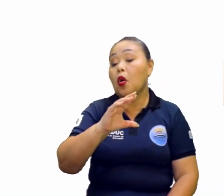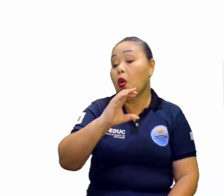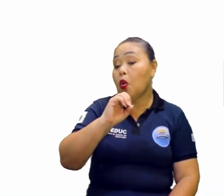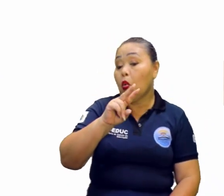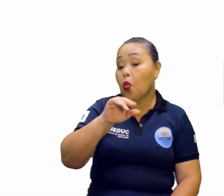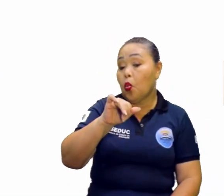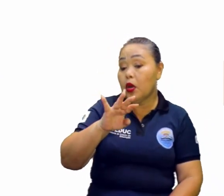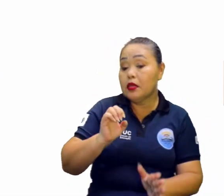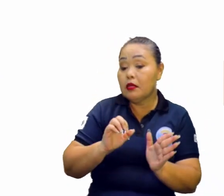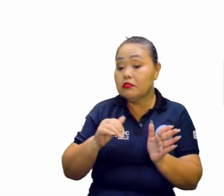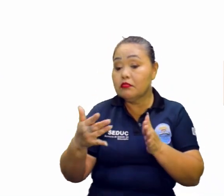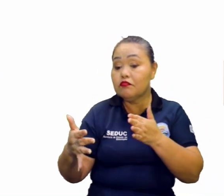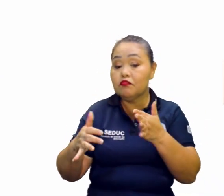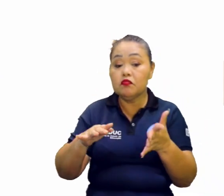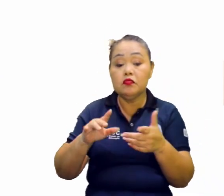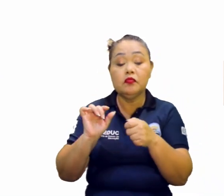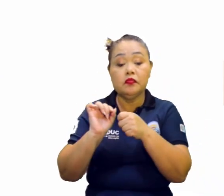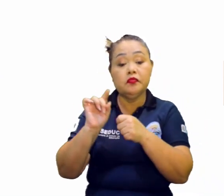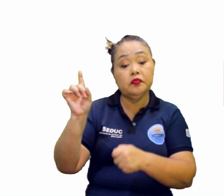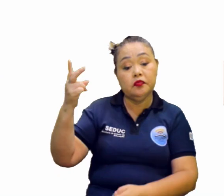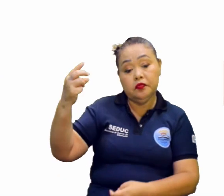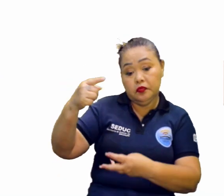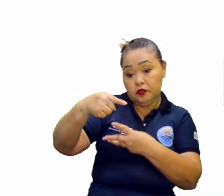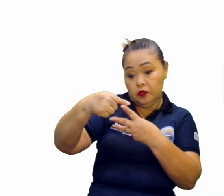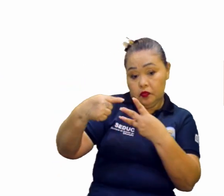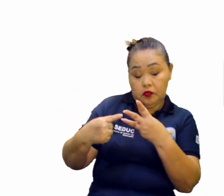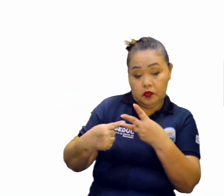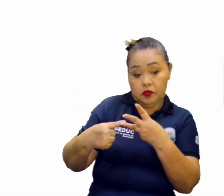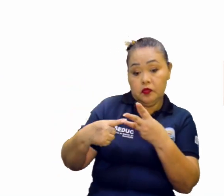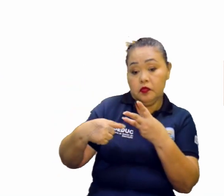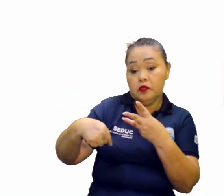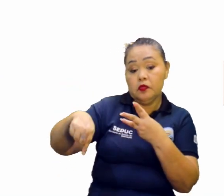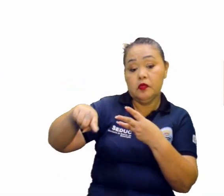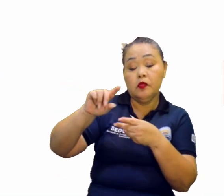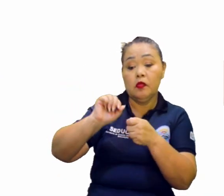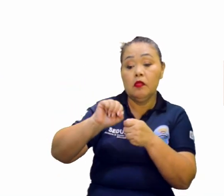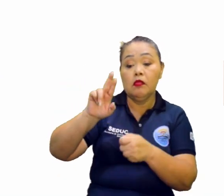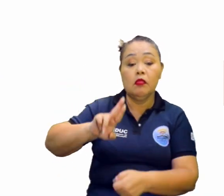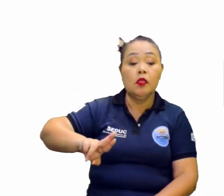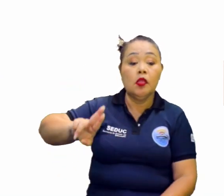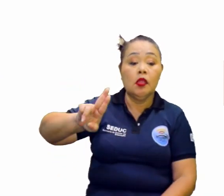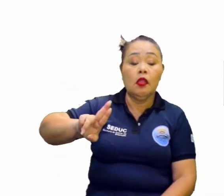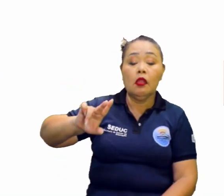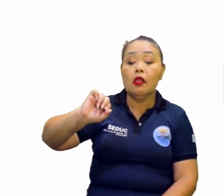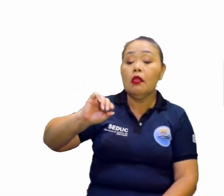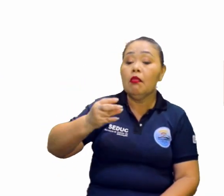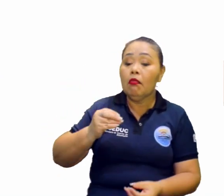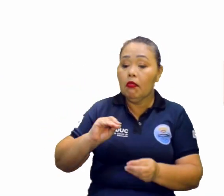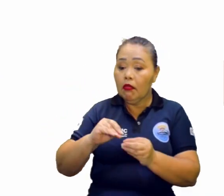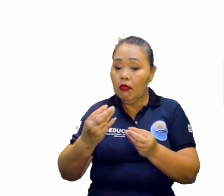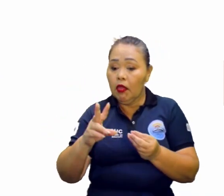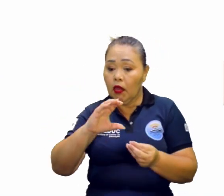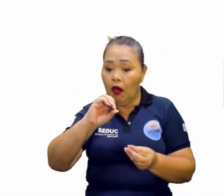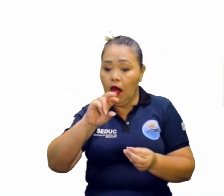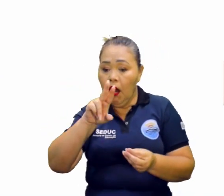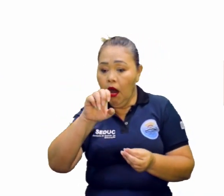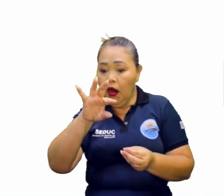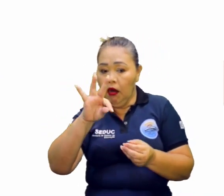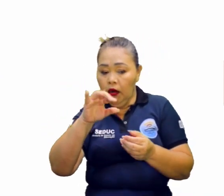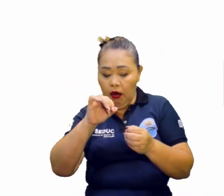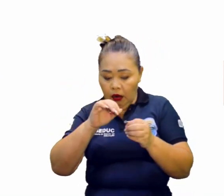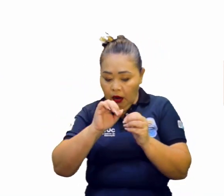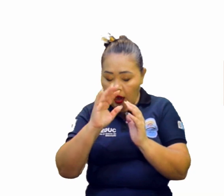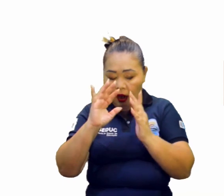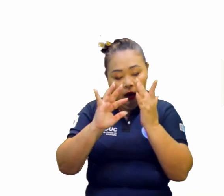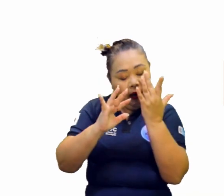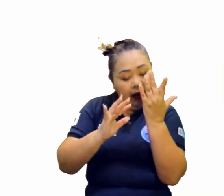existem essas formas, 3 formas de você estar utilizando essa adubação, né? Ao redor dessas plantas,